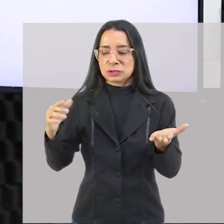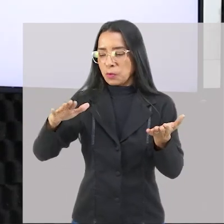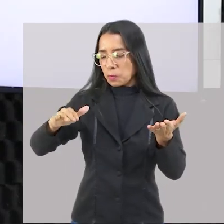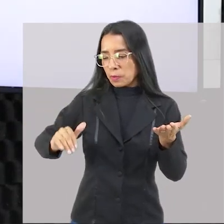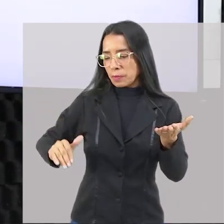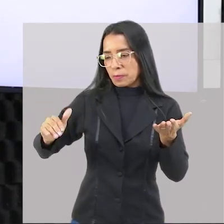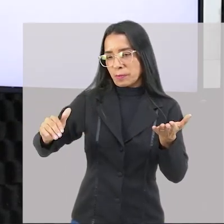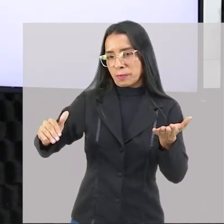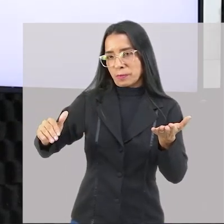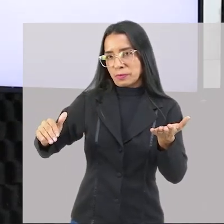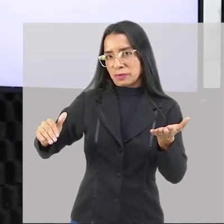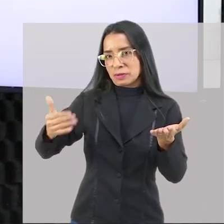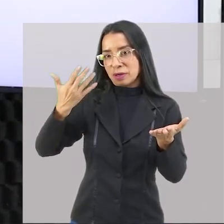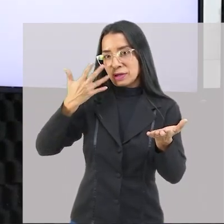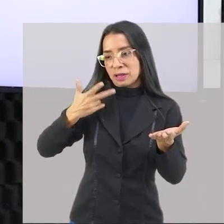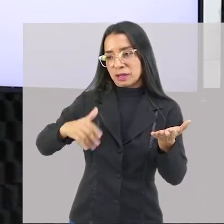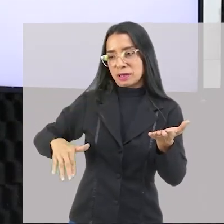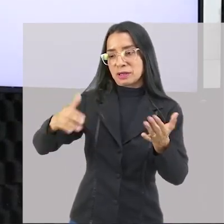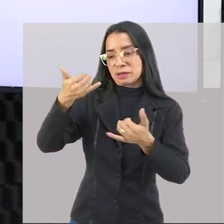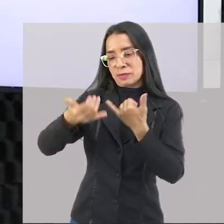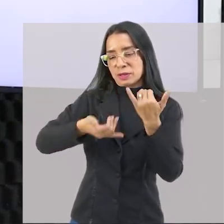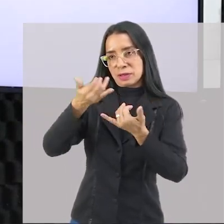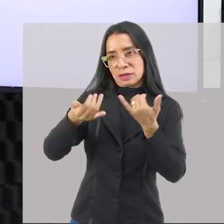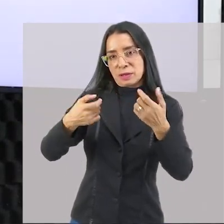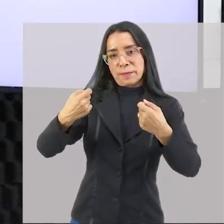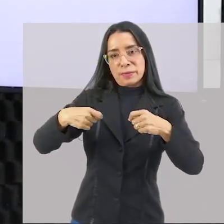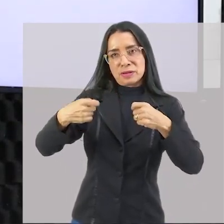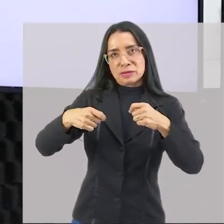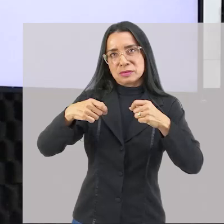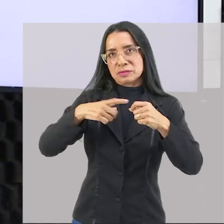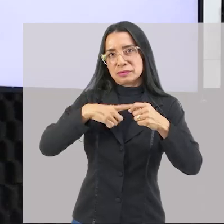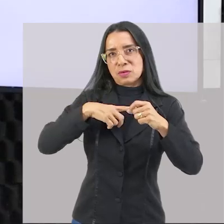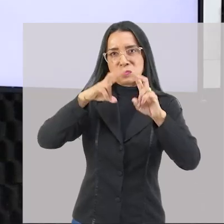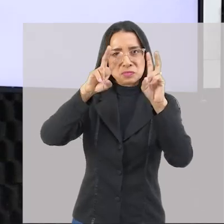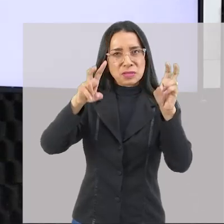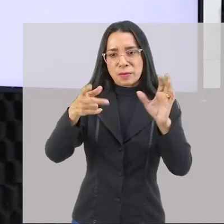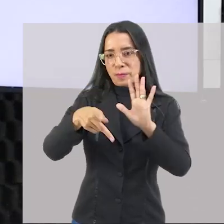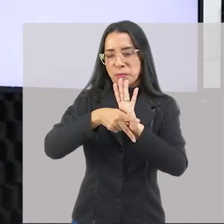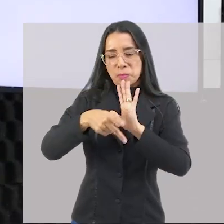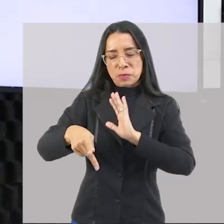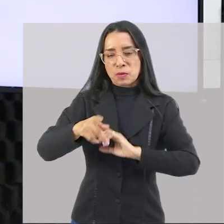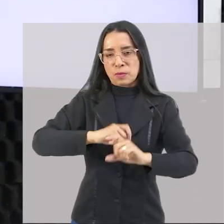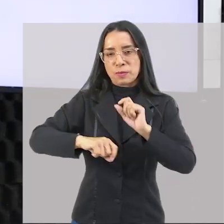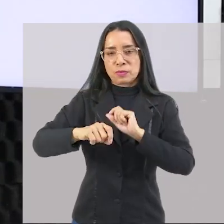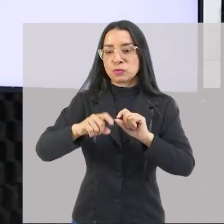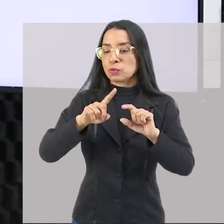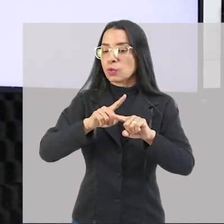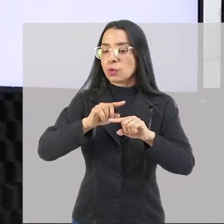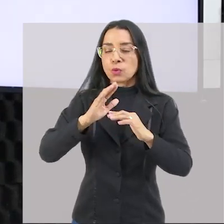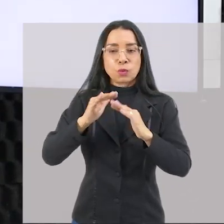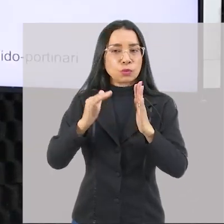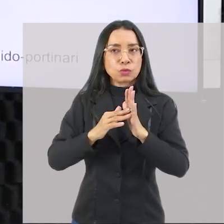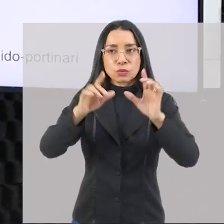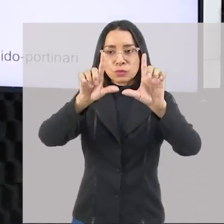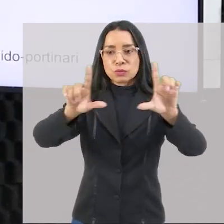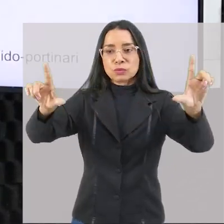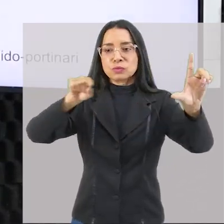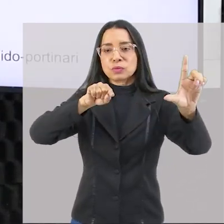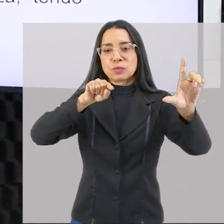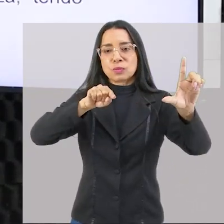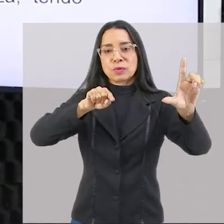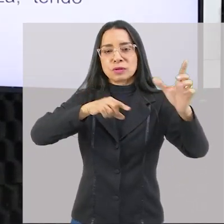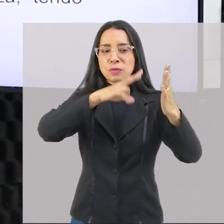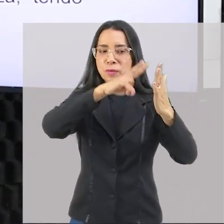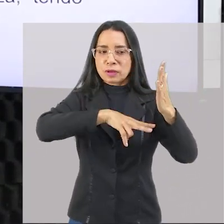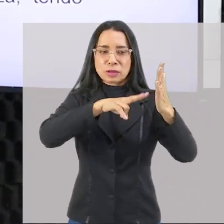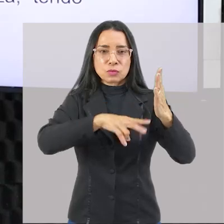então ele tem uma temática específica. Se ele estava bem ou não, todos os quadros remontam a uma leitura só. São crianças